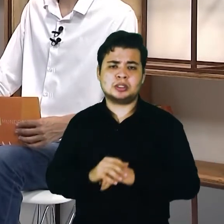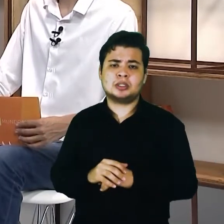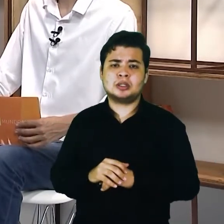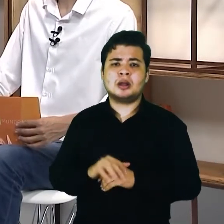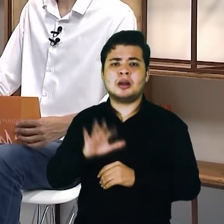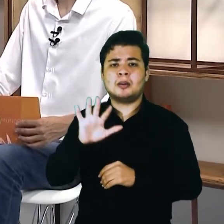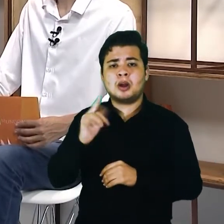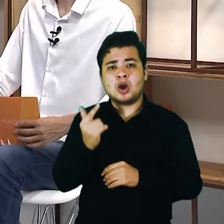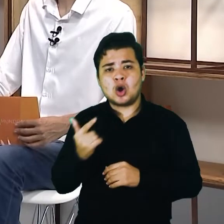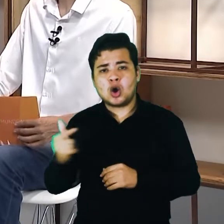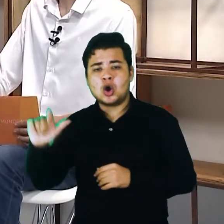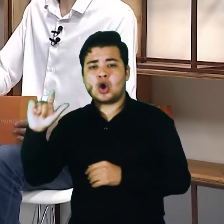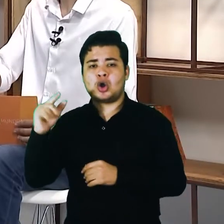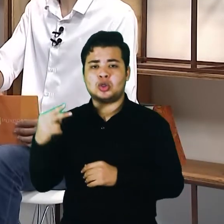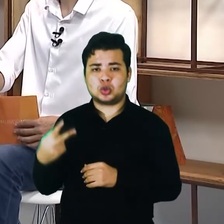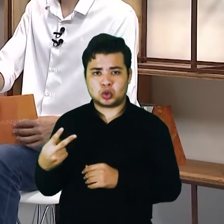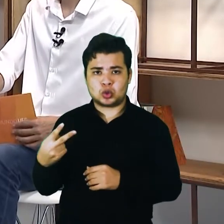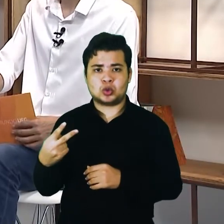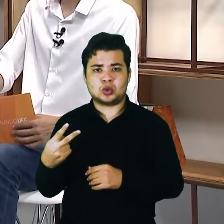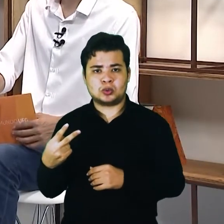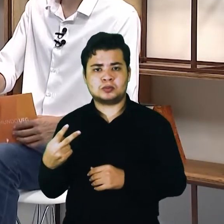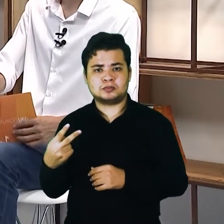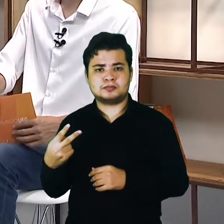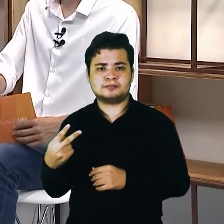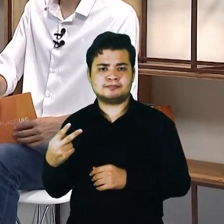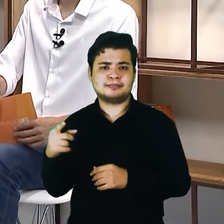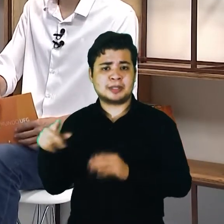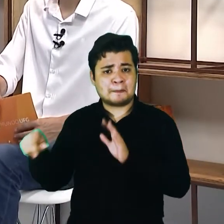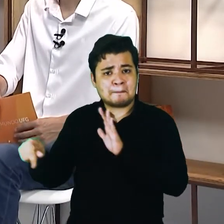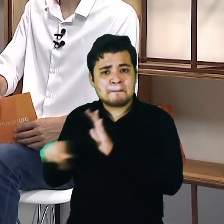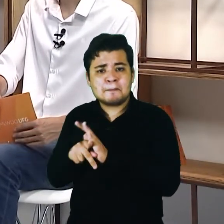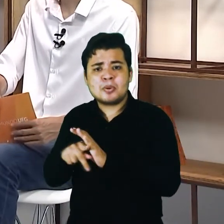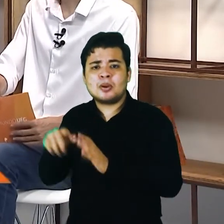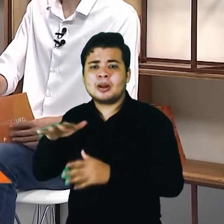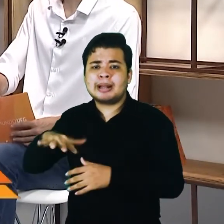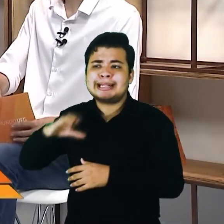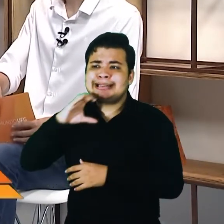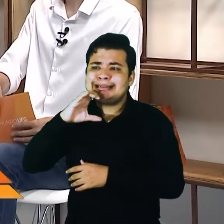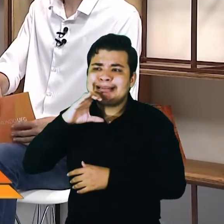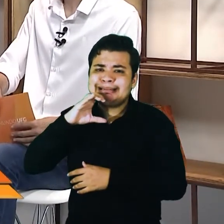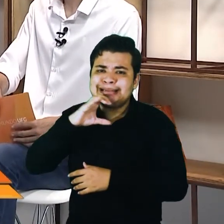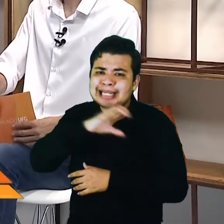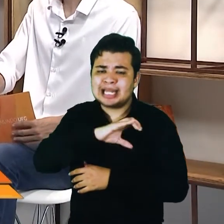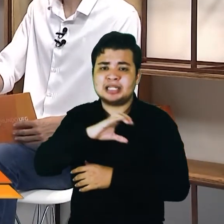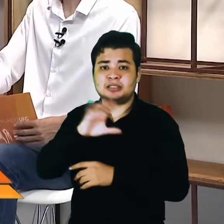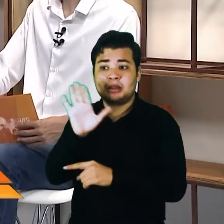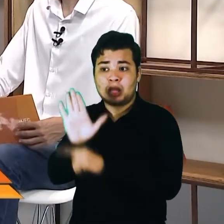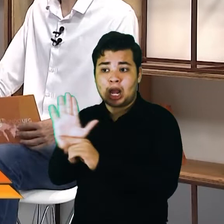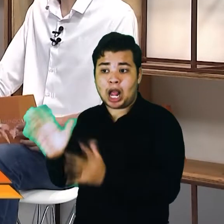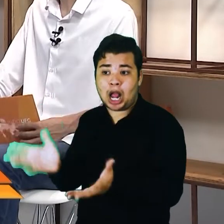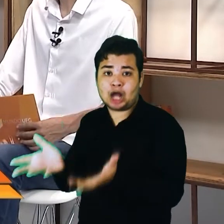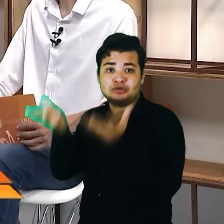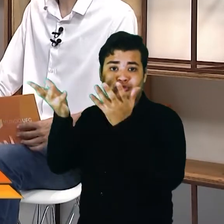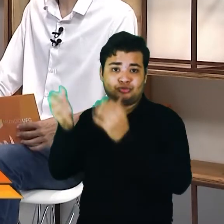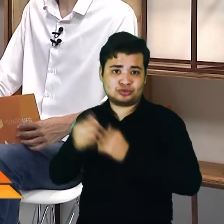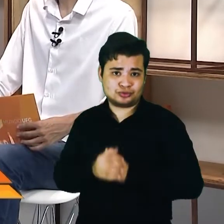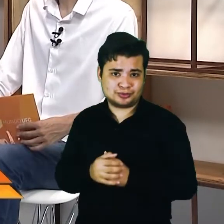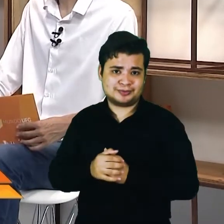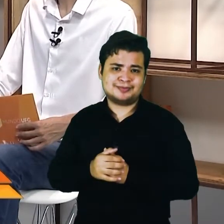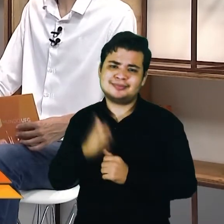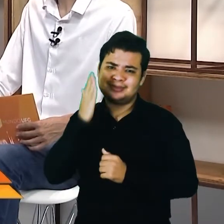Mas outras duas, que são extremamente de clima quente, foram favorecidas por